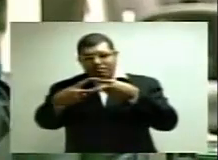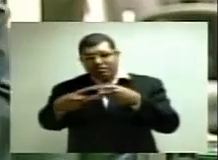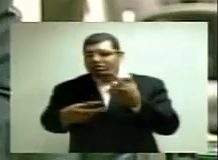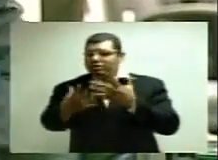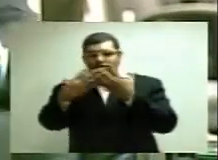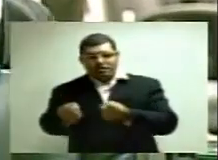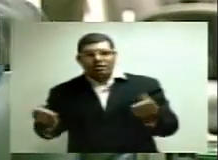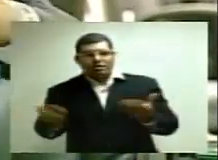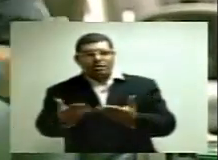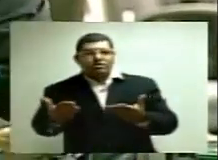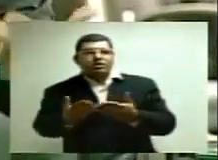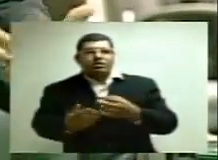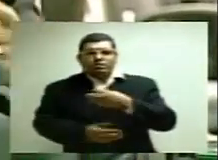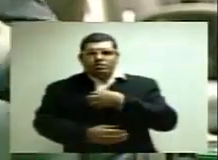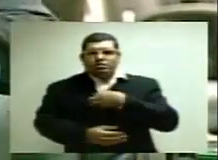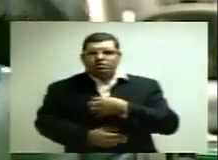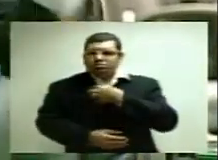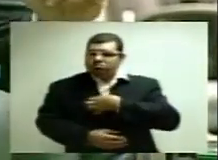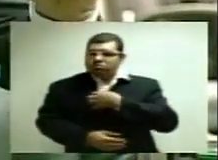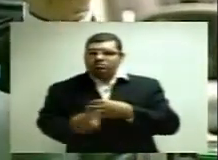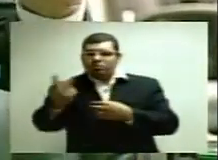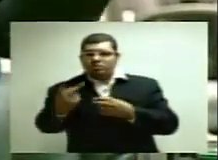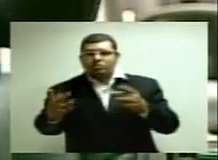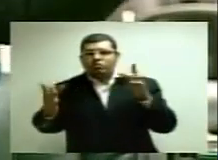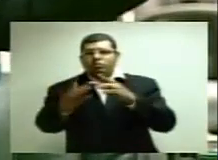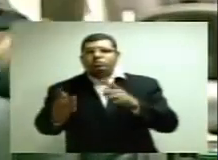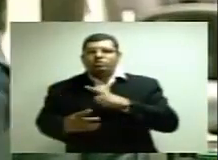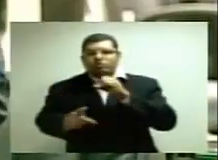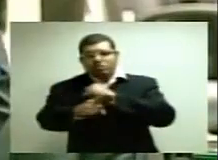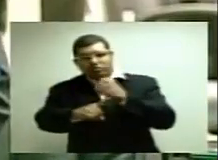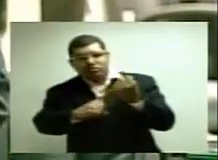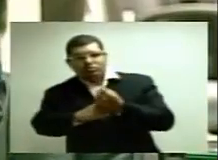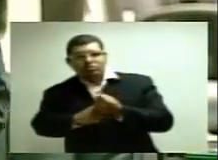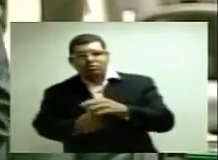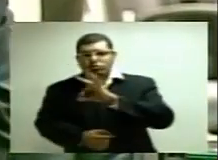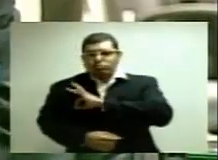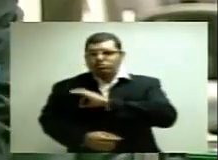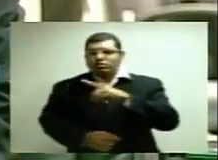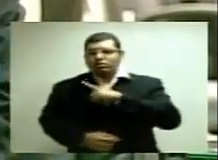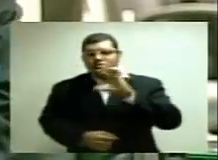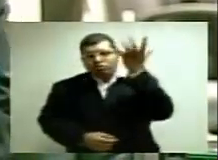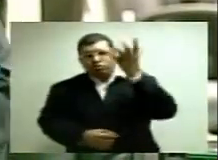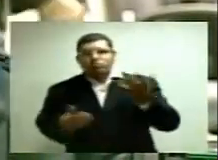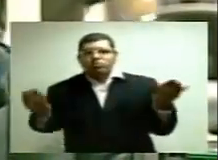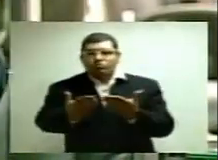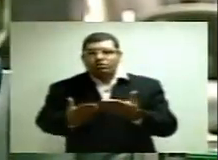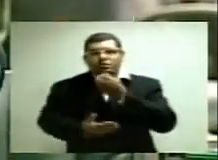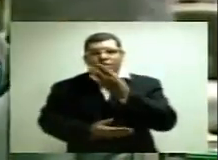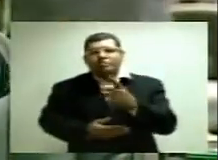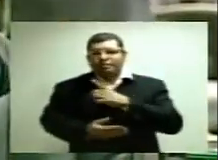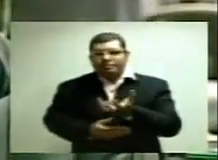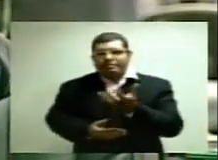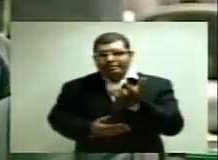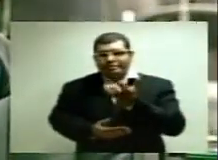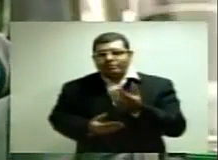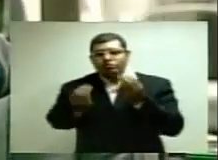não permitir que esse momento de ansiedade para as duas pontas, para a sociedade e para a Polícia Militar, tivesse acontecendo. Então, era isso